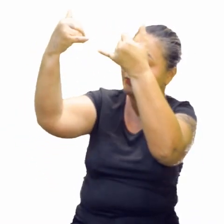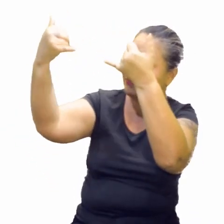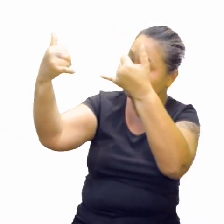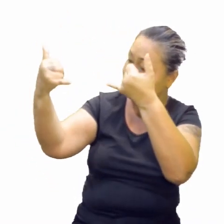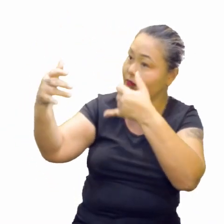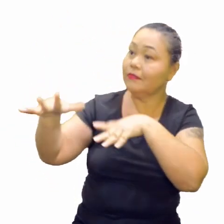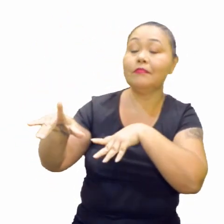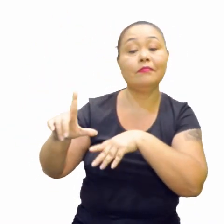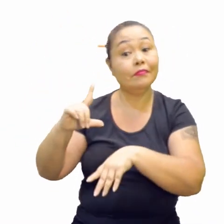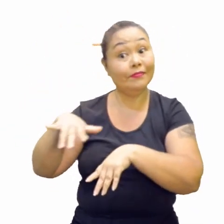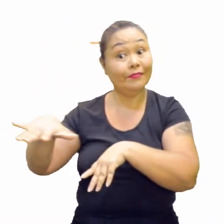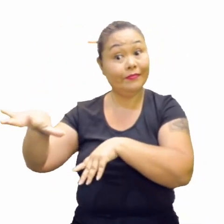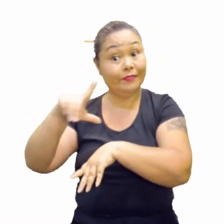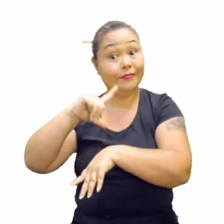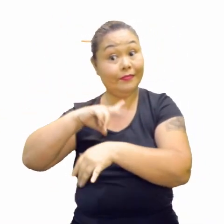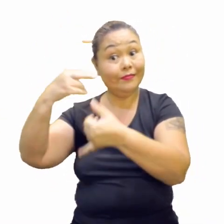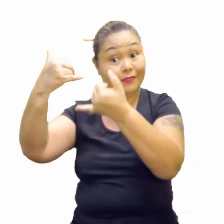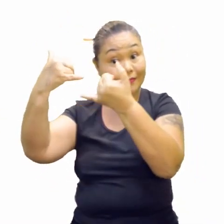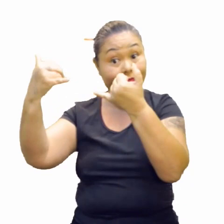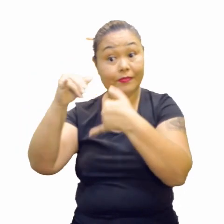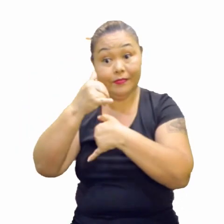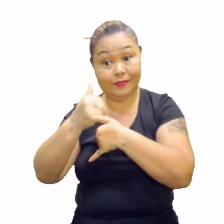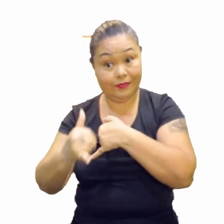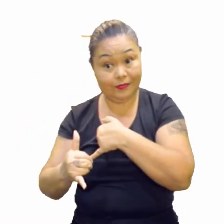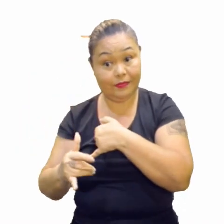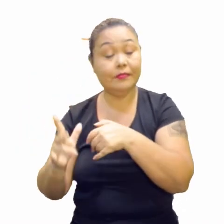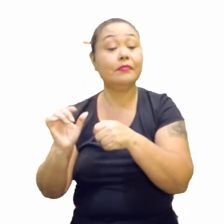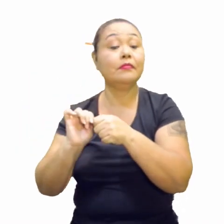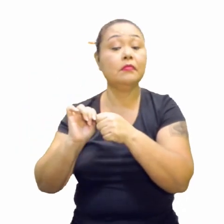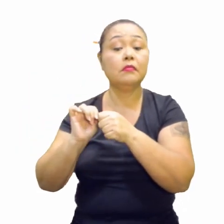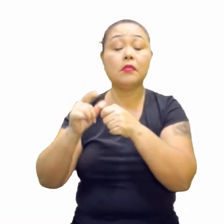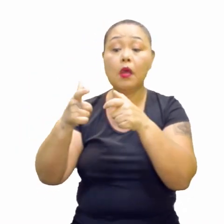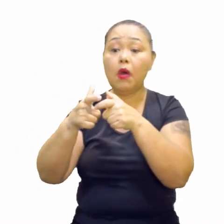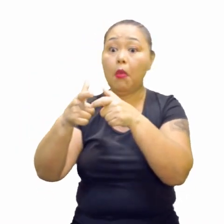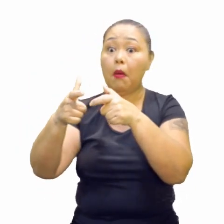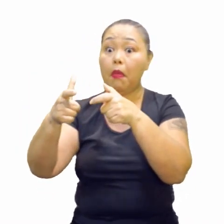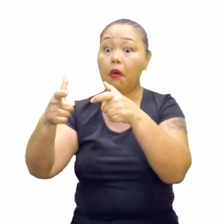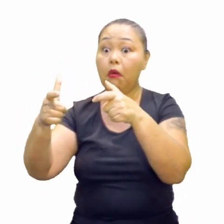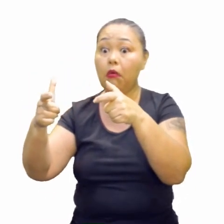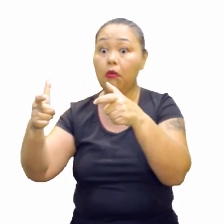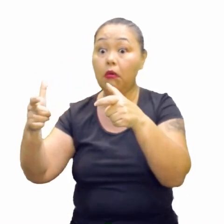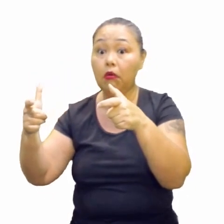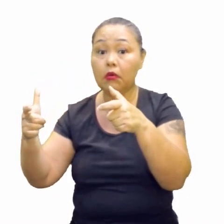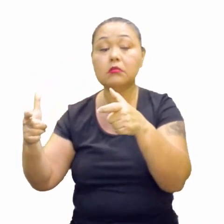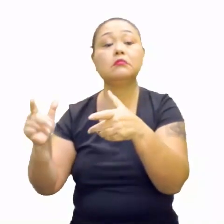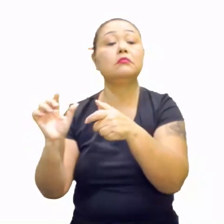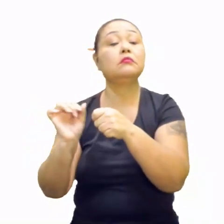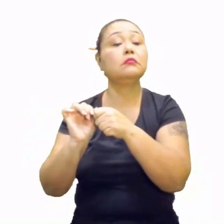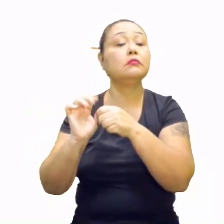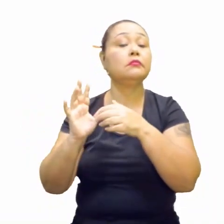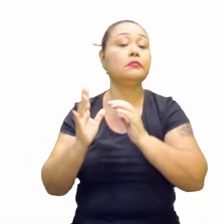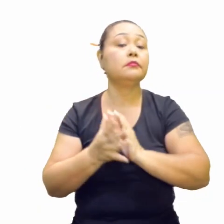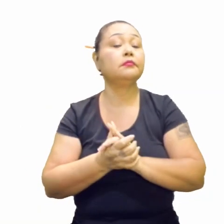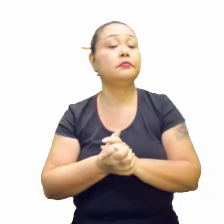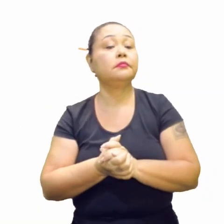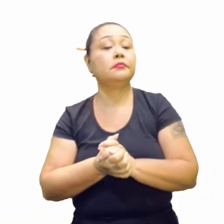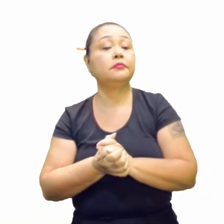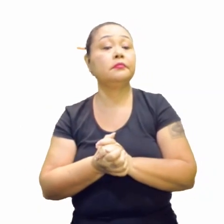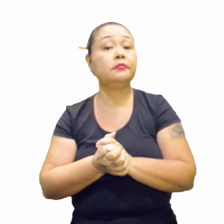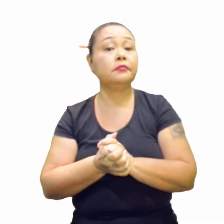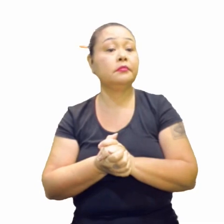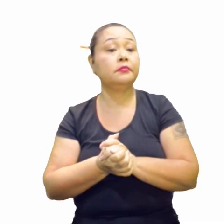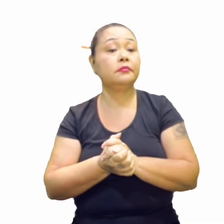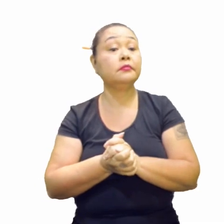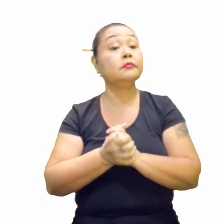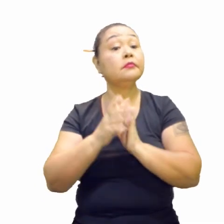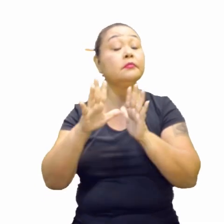rural. Então, houve um crescimento maciço, certo? Em razão